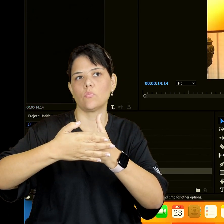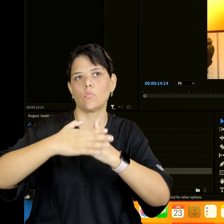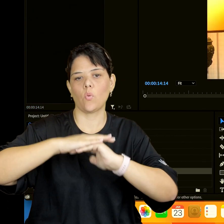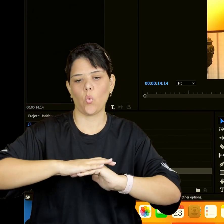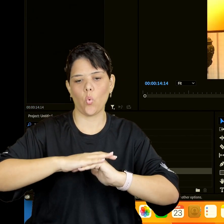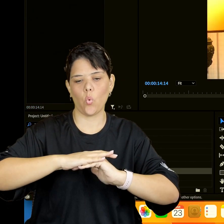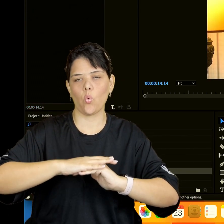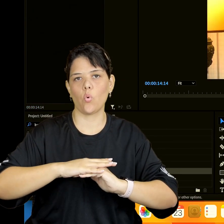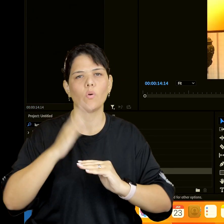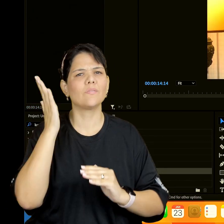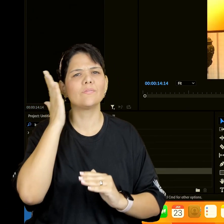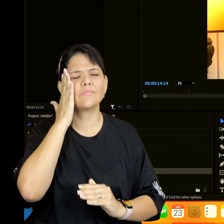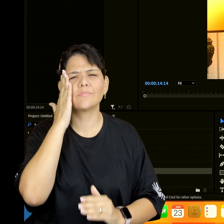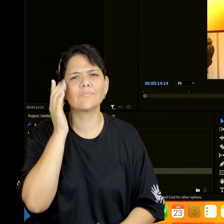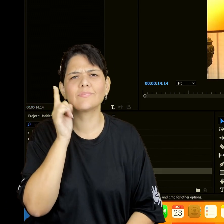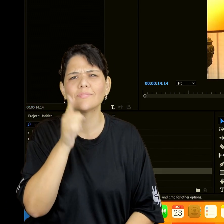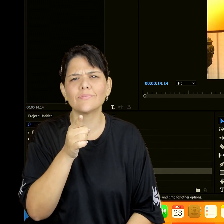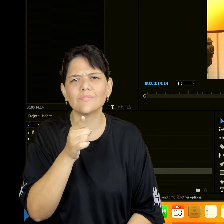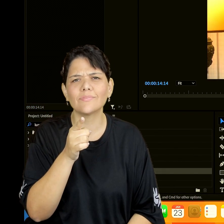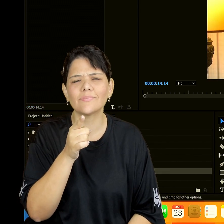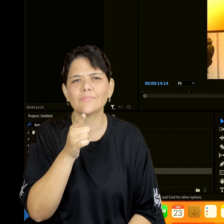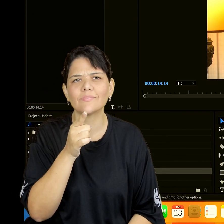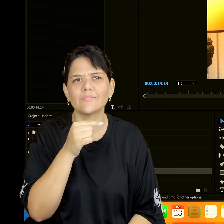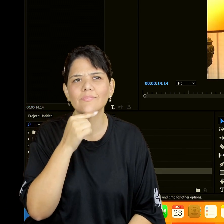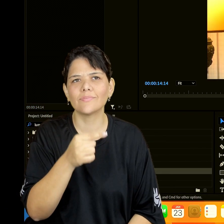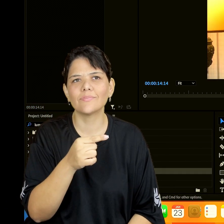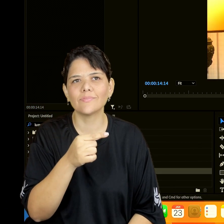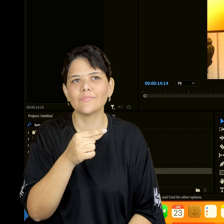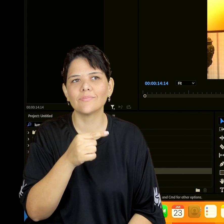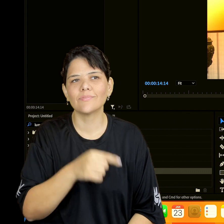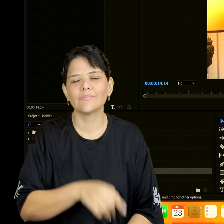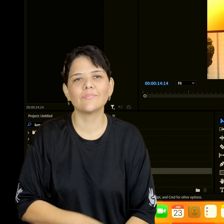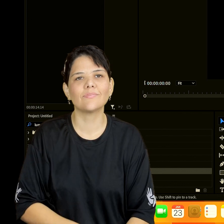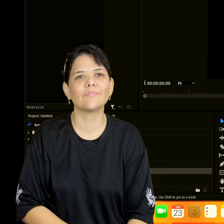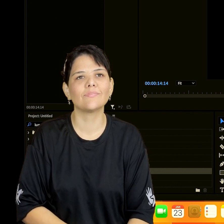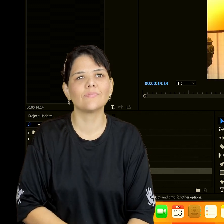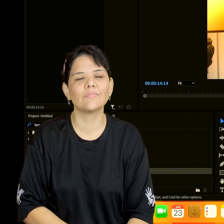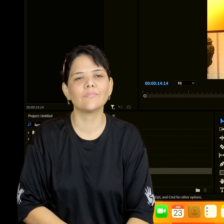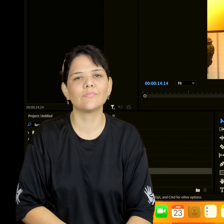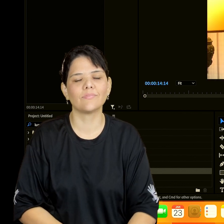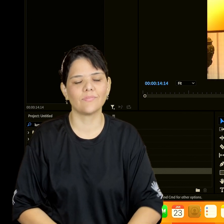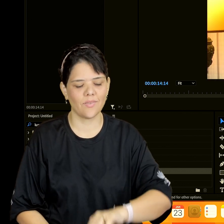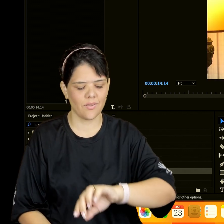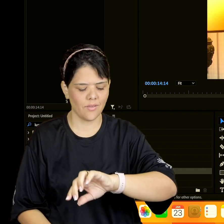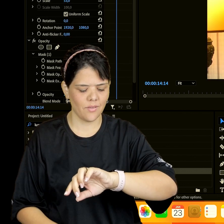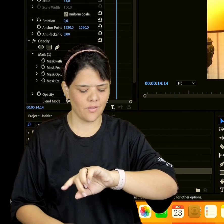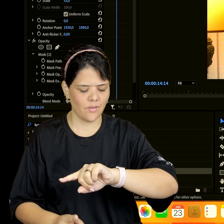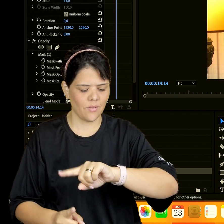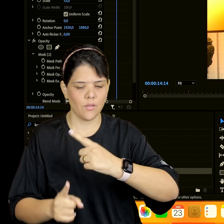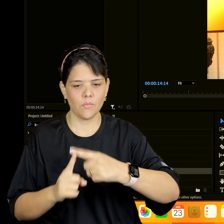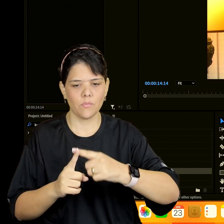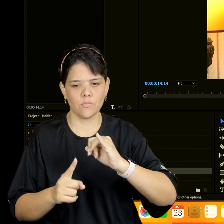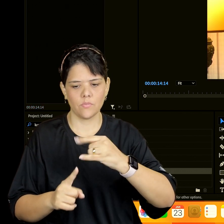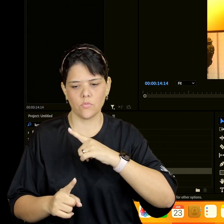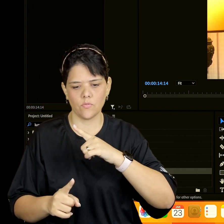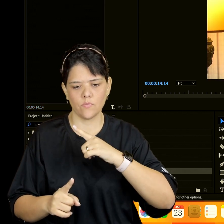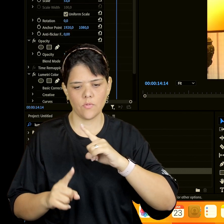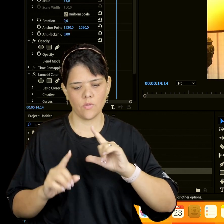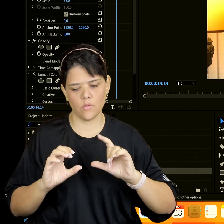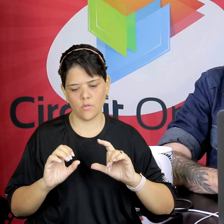gente. Eu não tô entendendo a dúvida. Porque, por exemplo, eu vou fingir que ele tá com chroma,